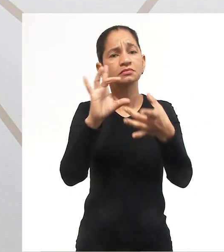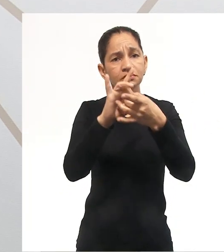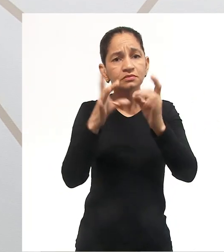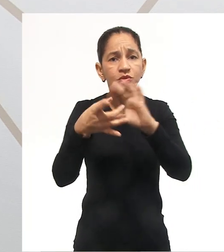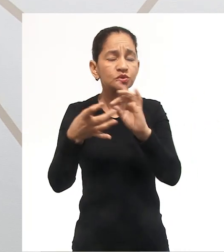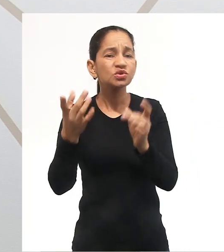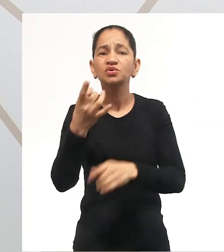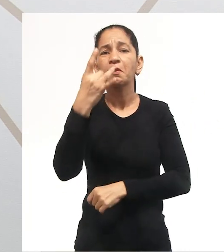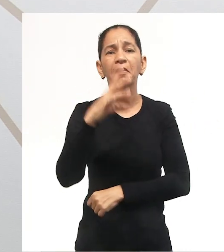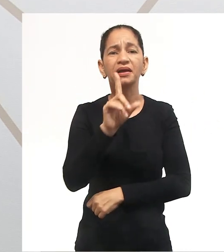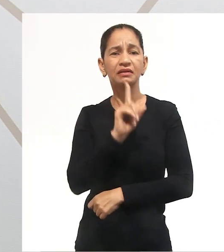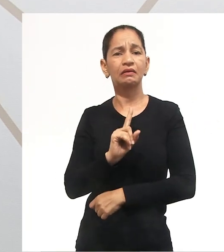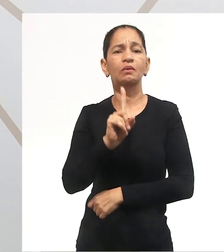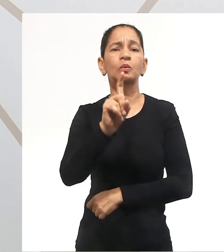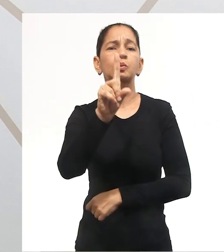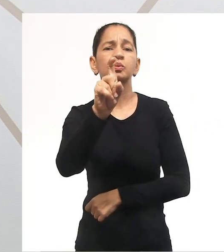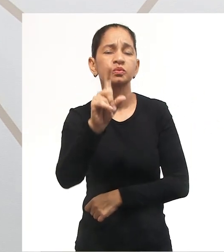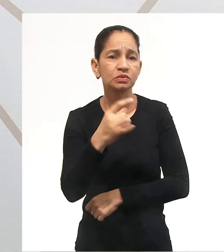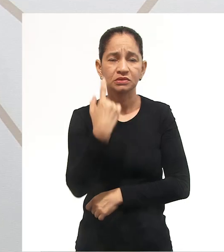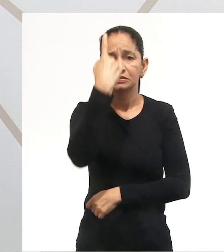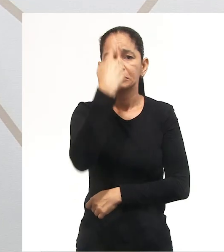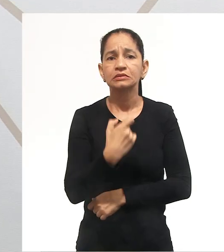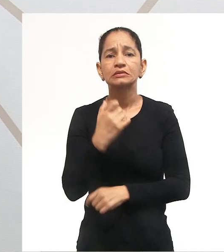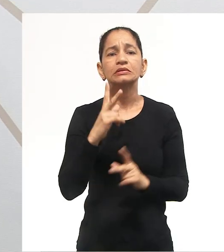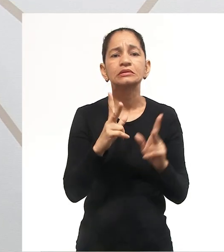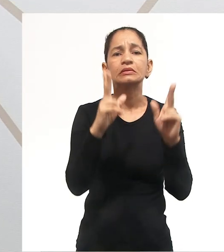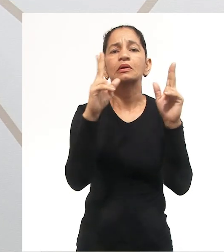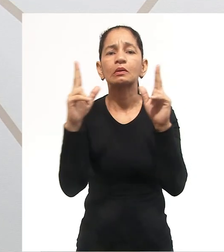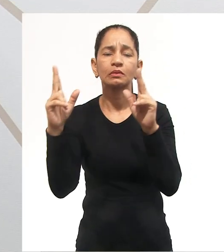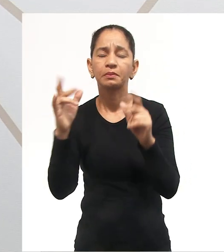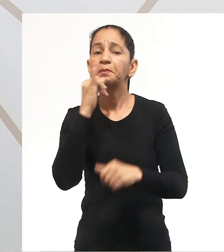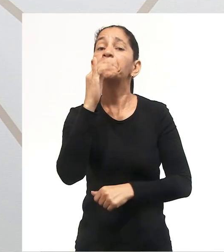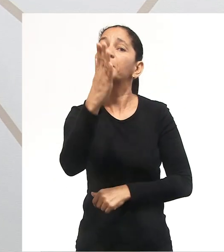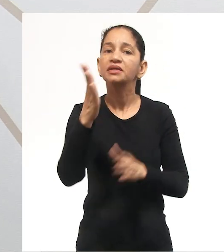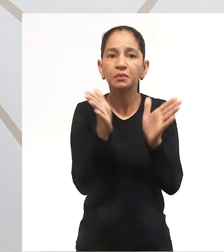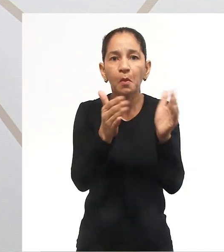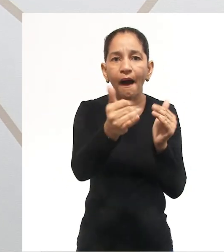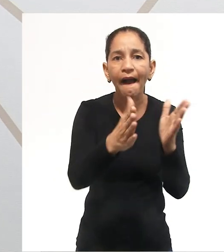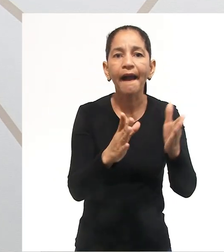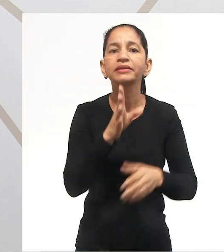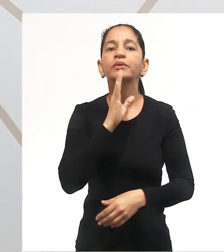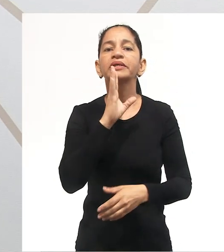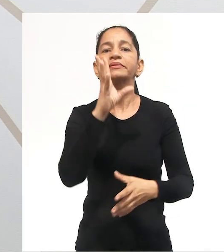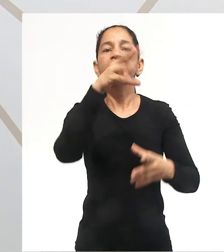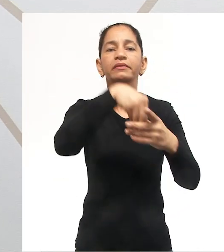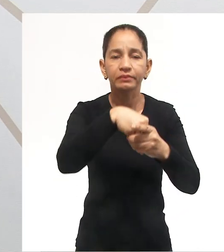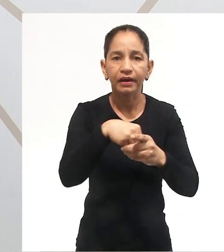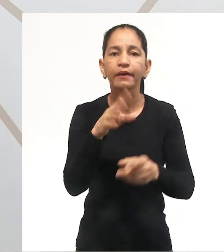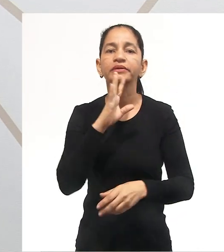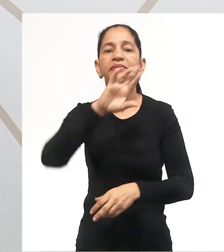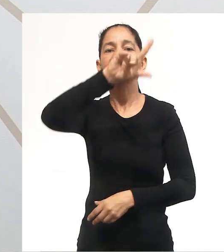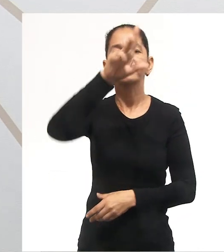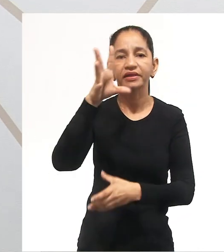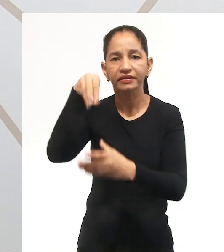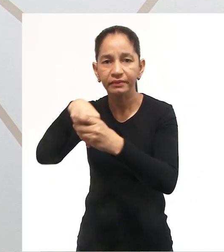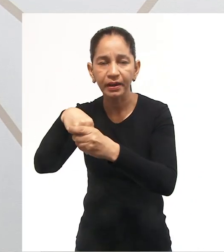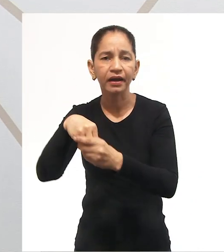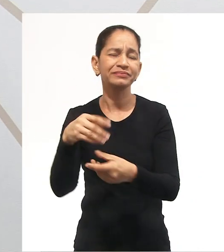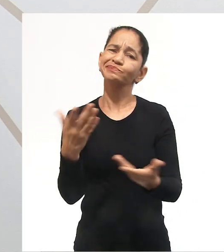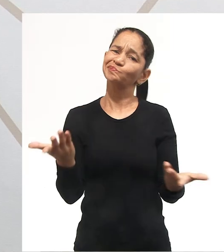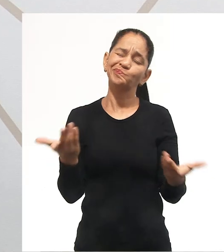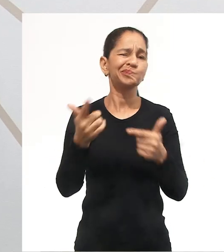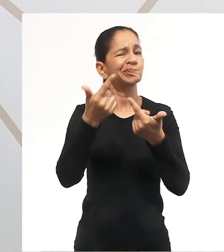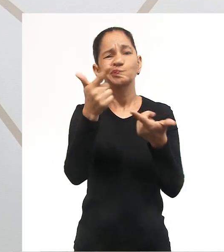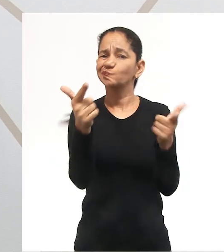integradores, né? Nós não somos seres compartimentados, nós não temos, né, uma caixinha para cada coisa, nós temos um todo.